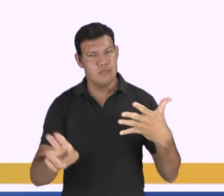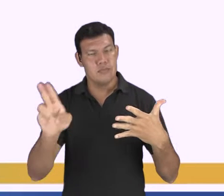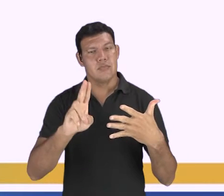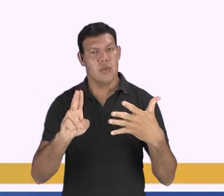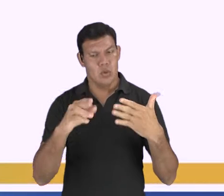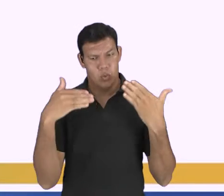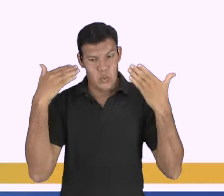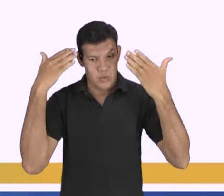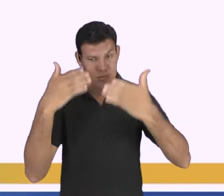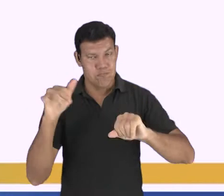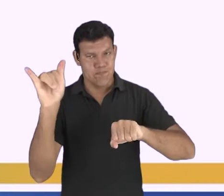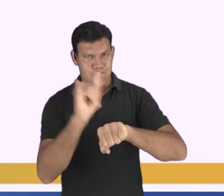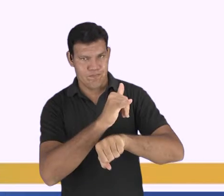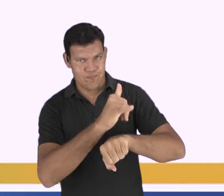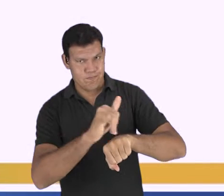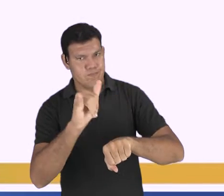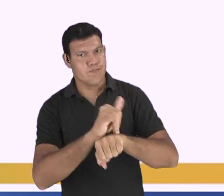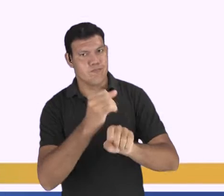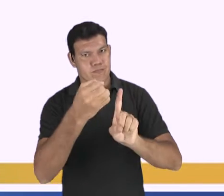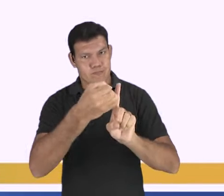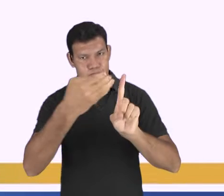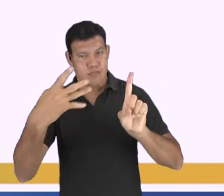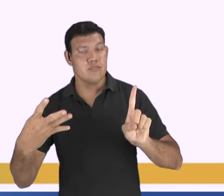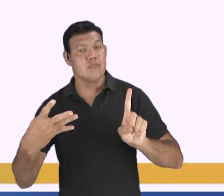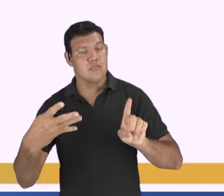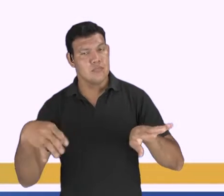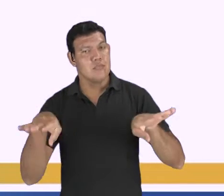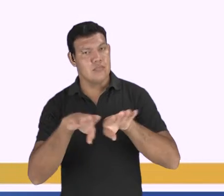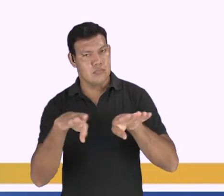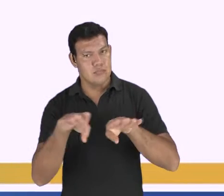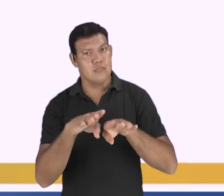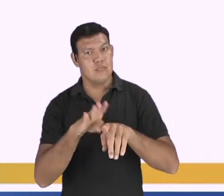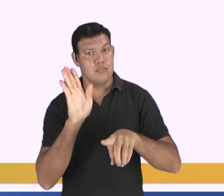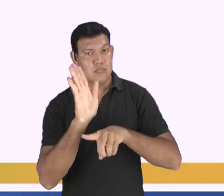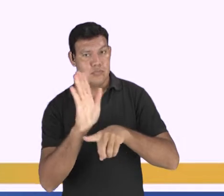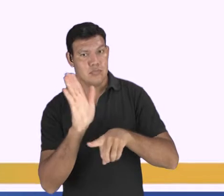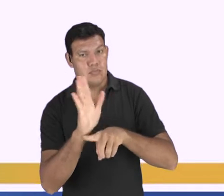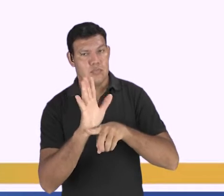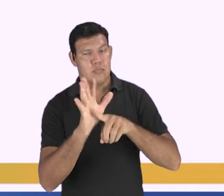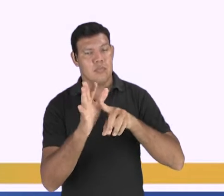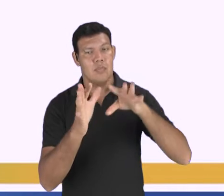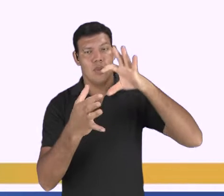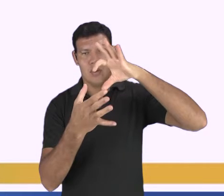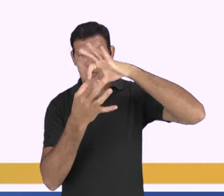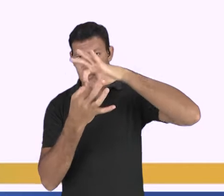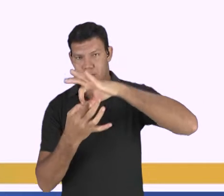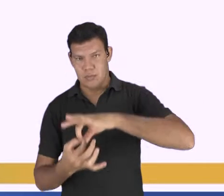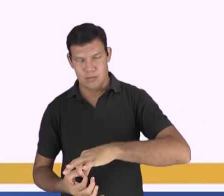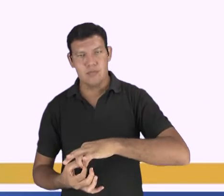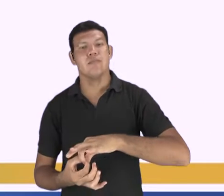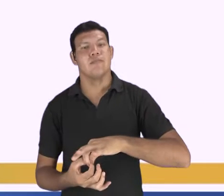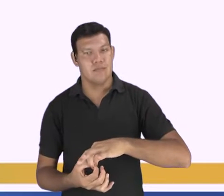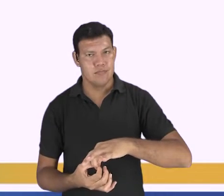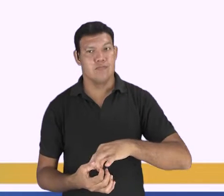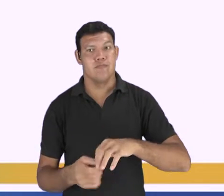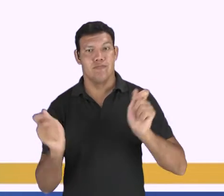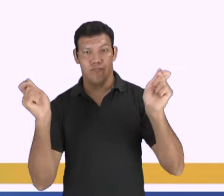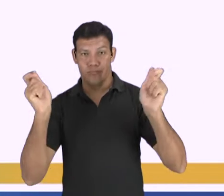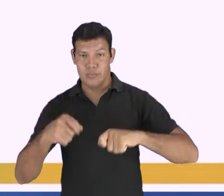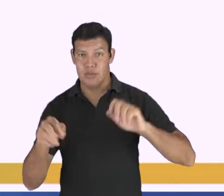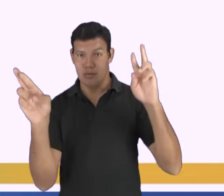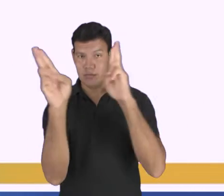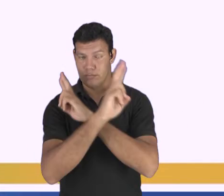evidenciar as estratégias argumentativas, bem como para cooperar na coesão do texto, por meio da relação entre